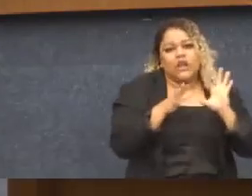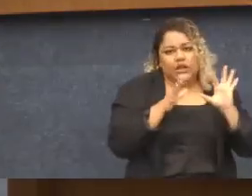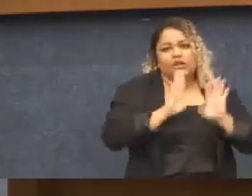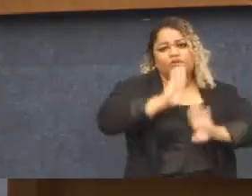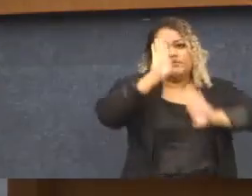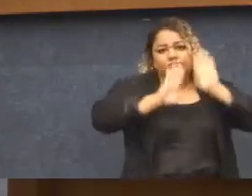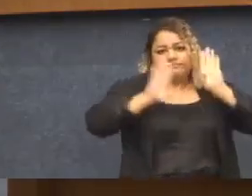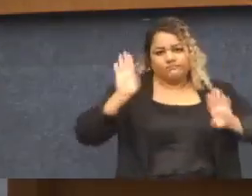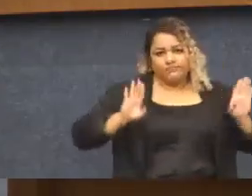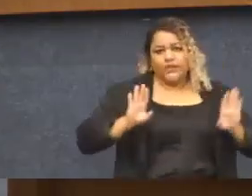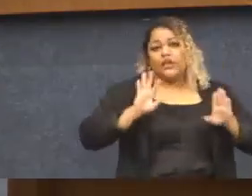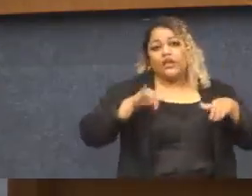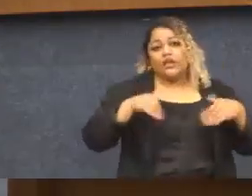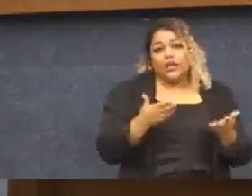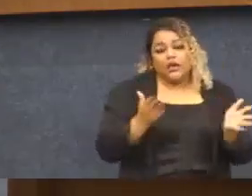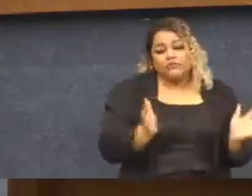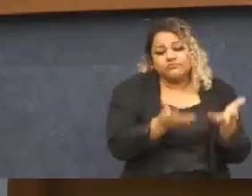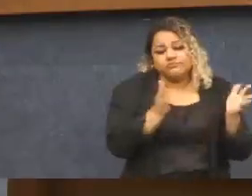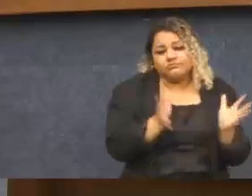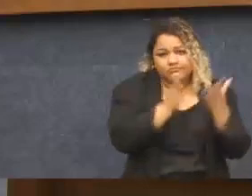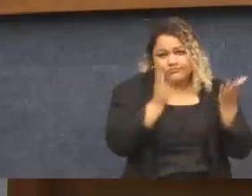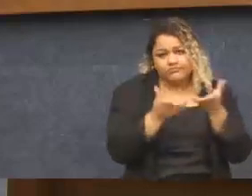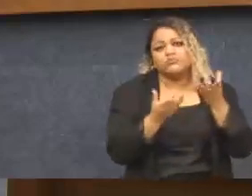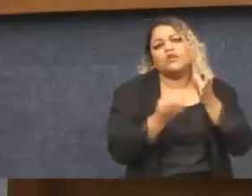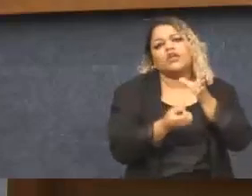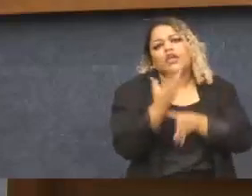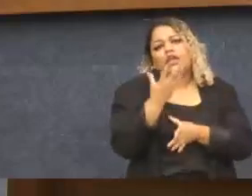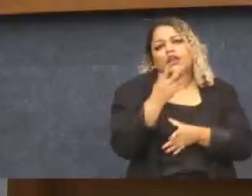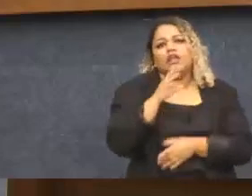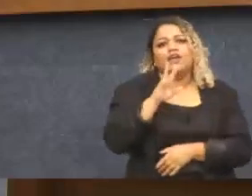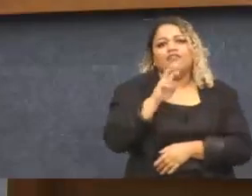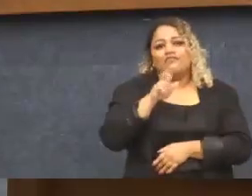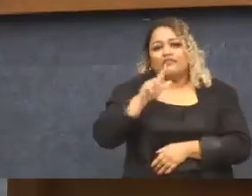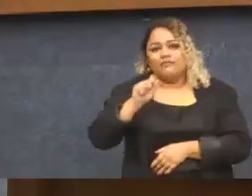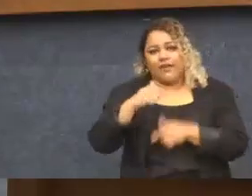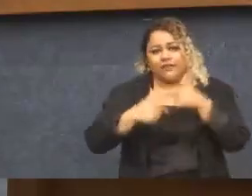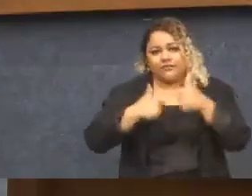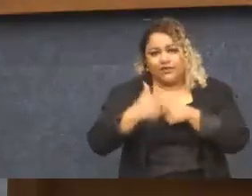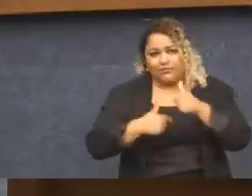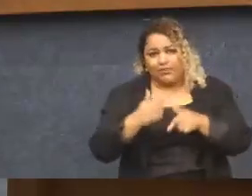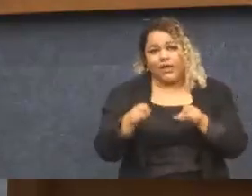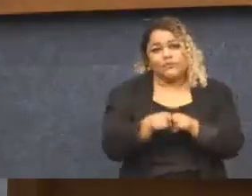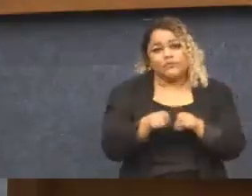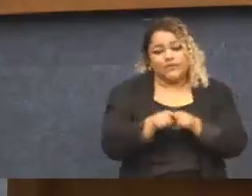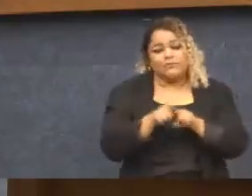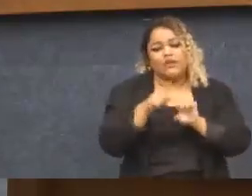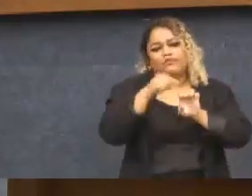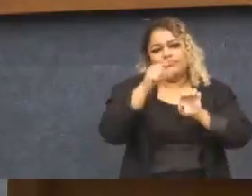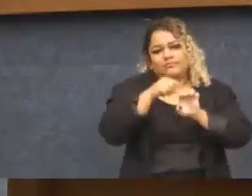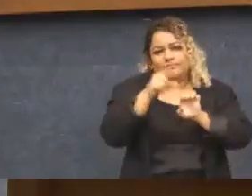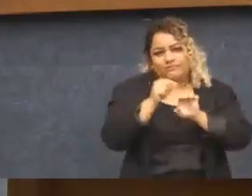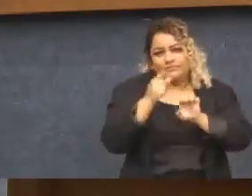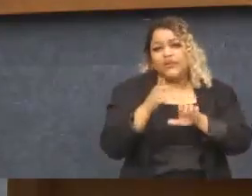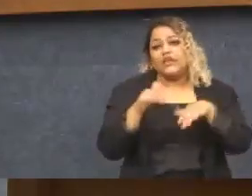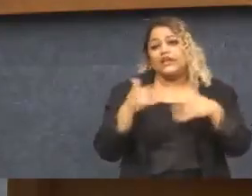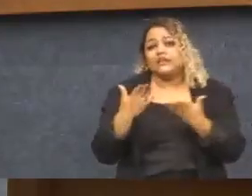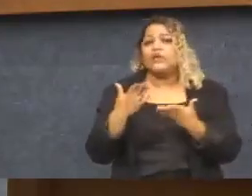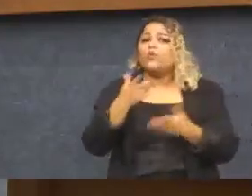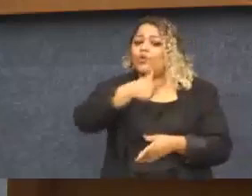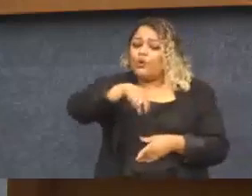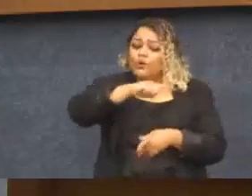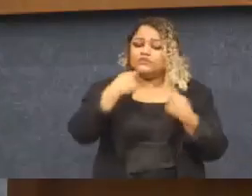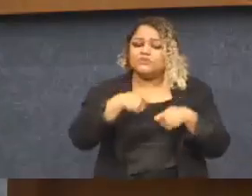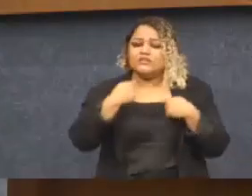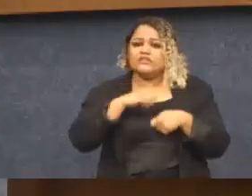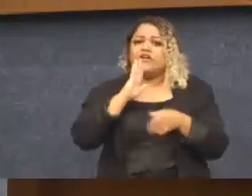pleno emprego e promover empreendedorismo e desenvolvimento do país. Ou seja, é nessa toada que nós vamos encaminhar o voto não a esse